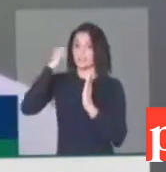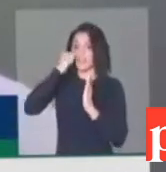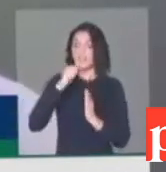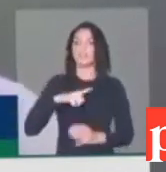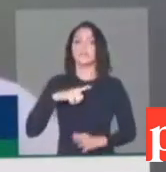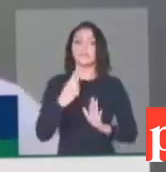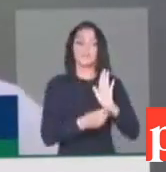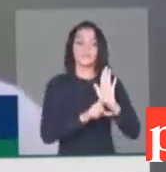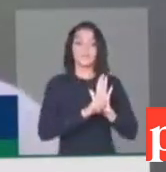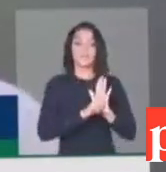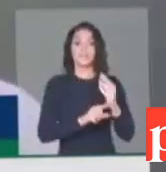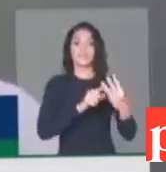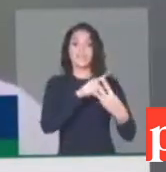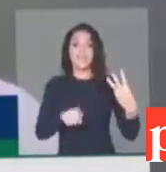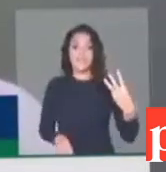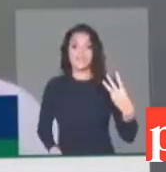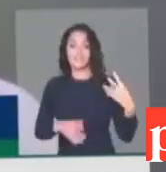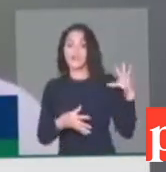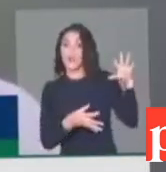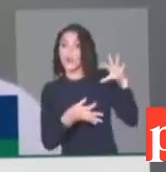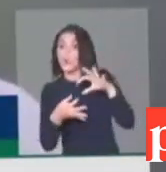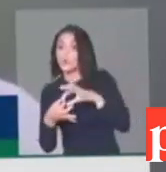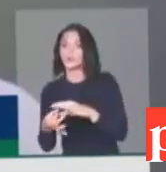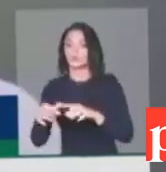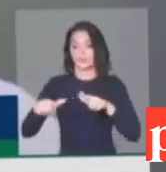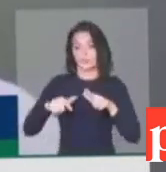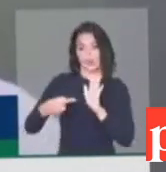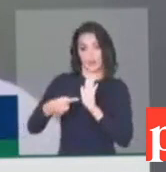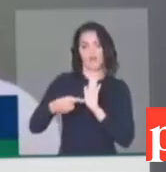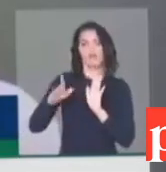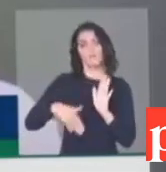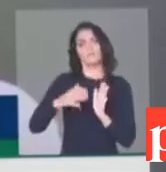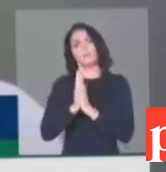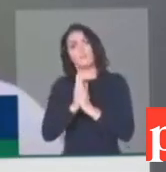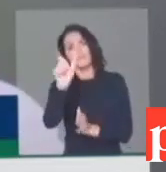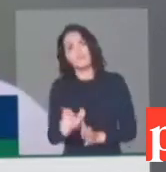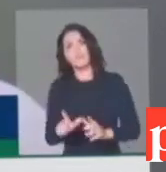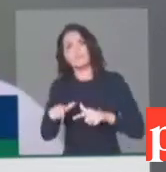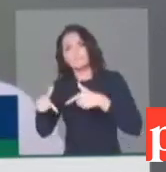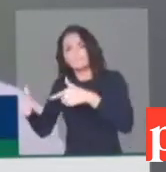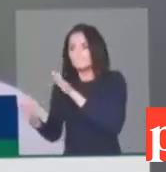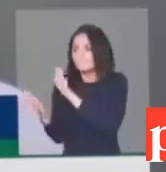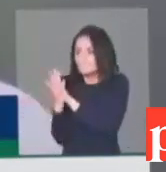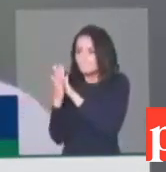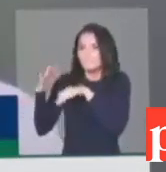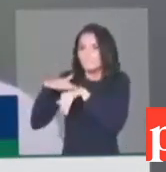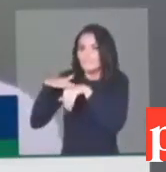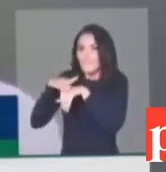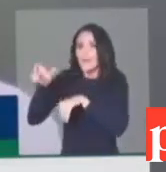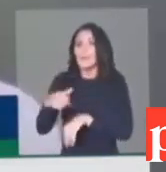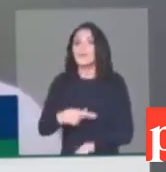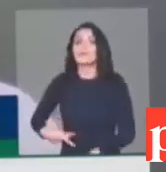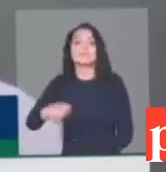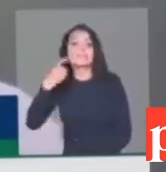dão continuidade a este trabalho e que a gente gostaria do empenho de Vossa Excelência junto ao presidente Davi Alcolumbre para que